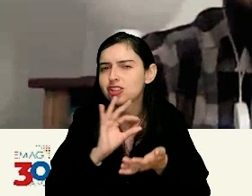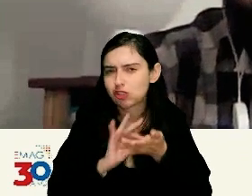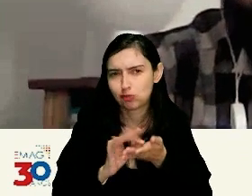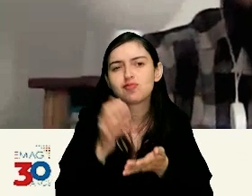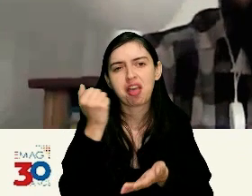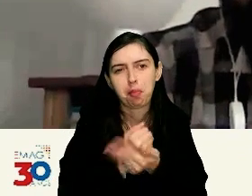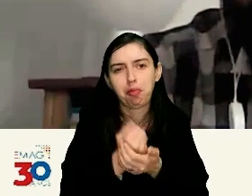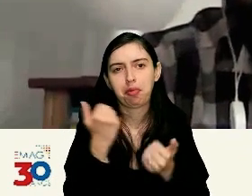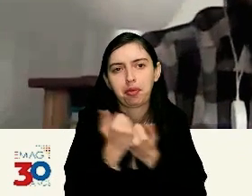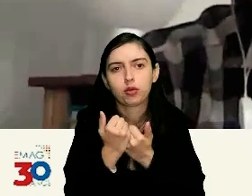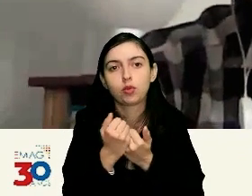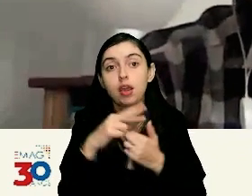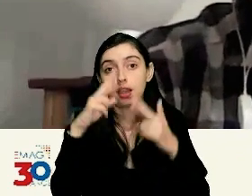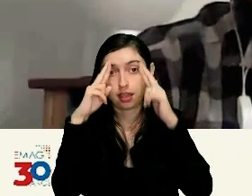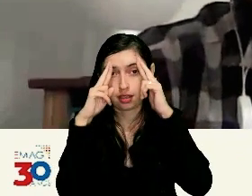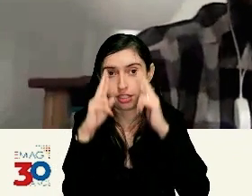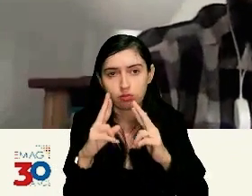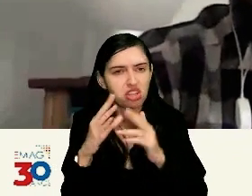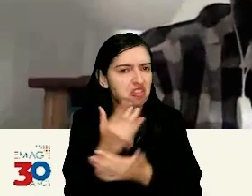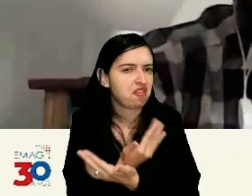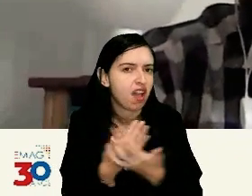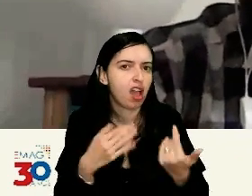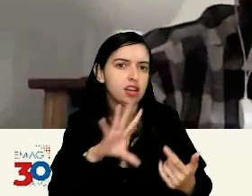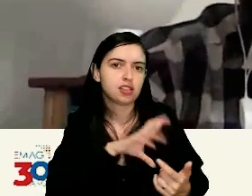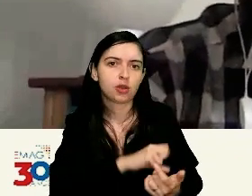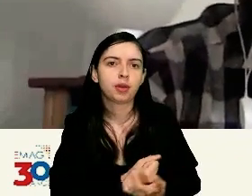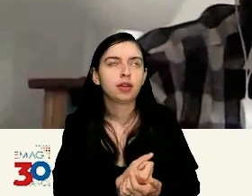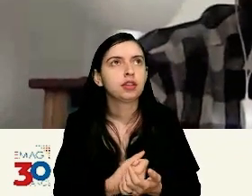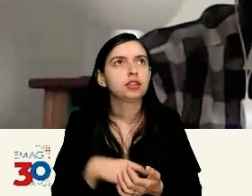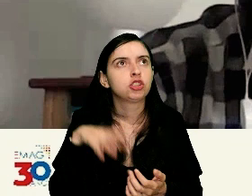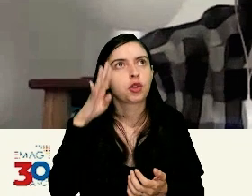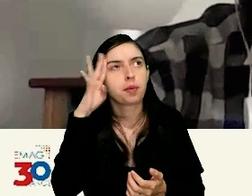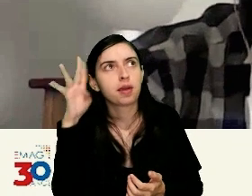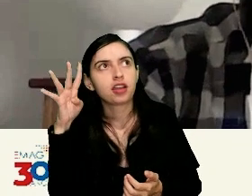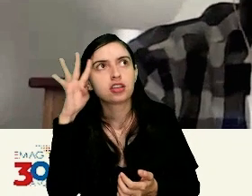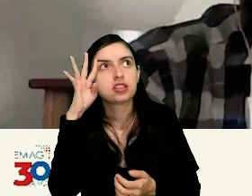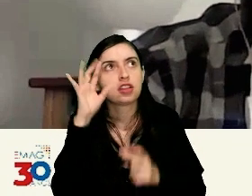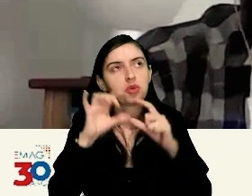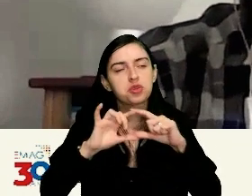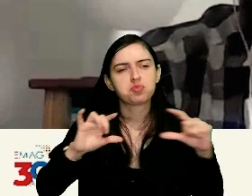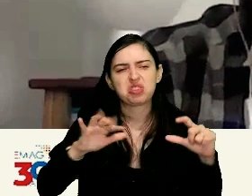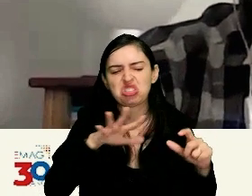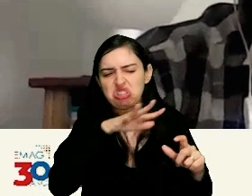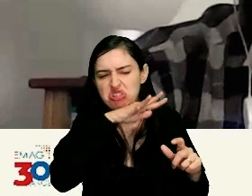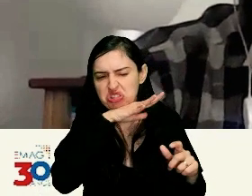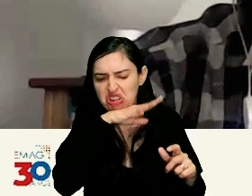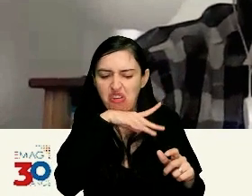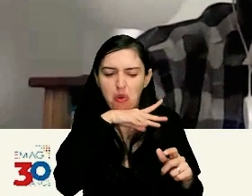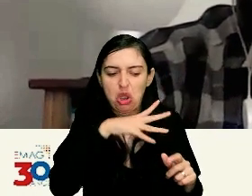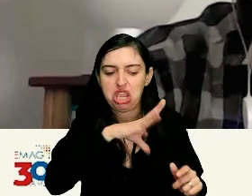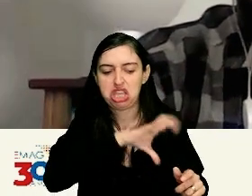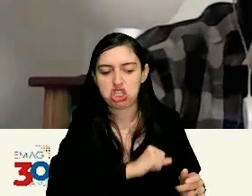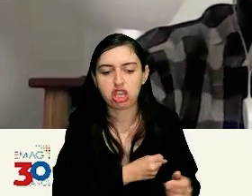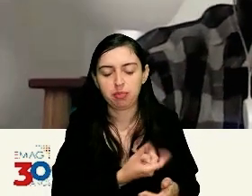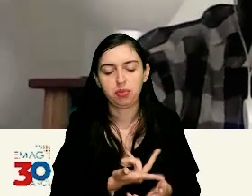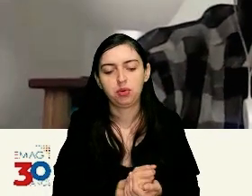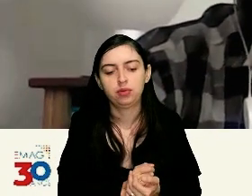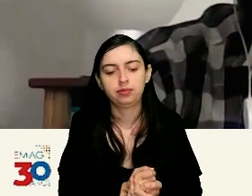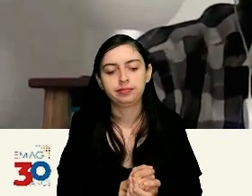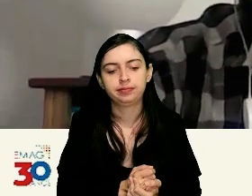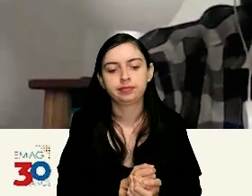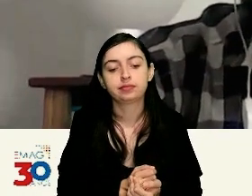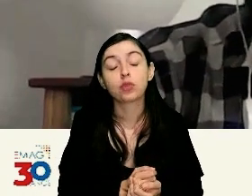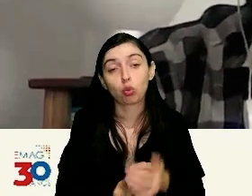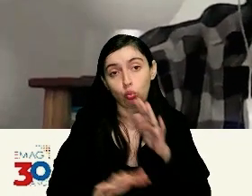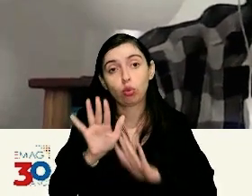toda forma de amor. Eu não consigo imaginar uma expressão de amor que seja negativa. E a gente tomar cuidado, que o que a gente